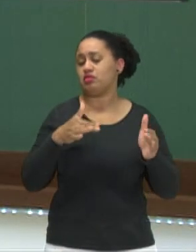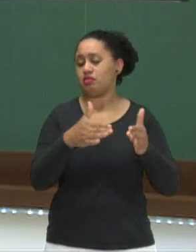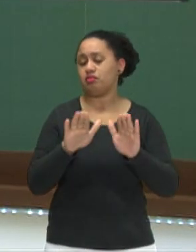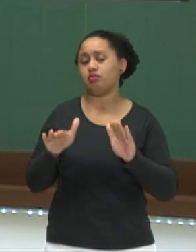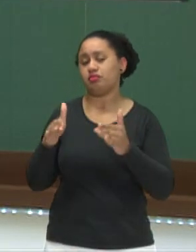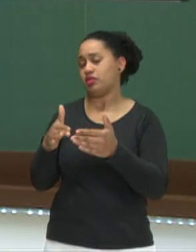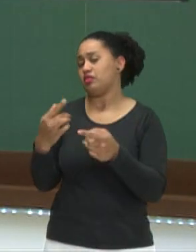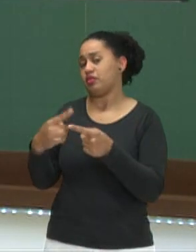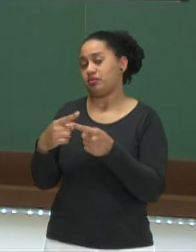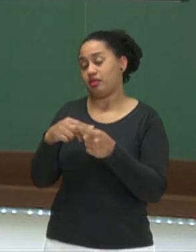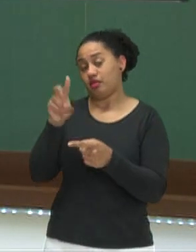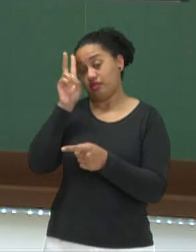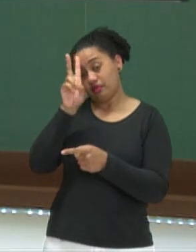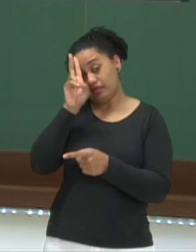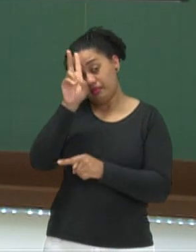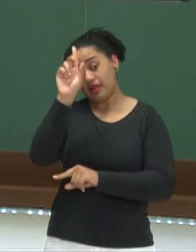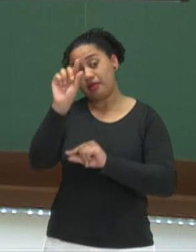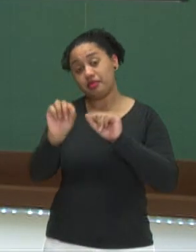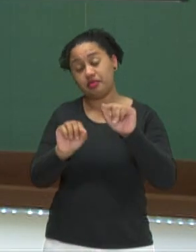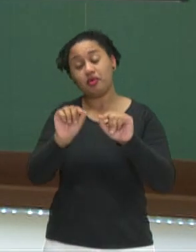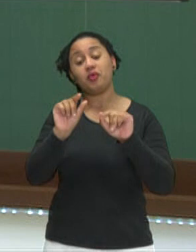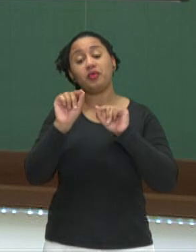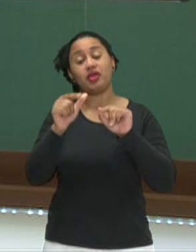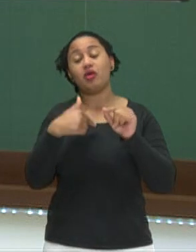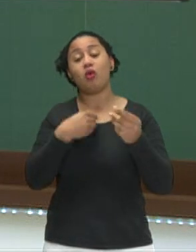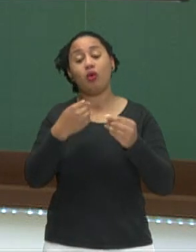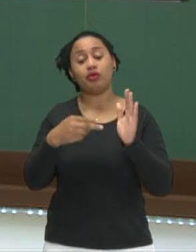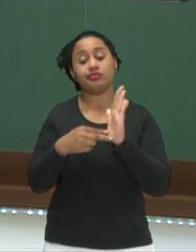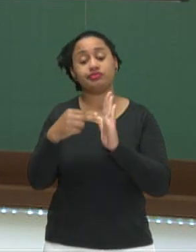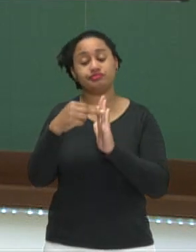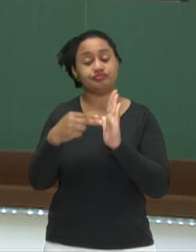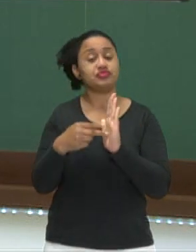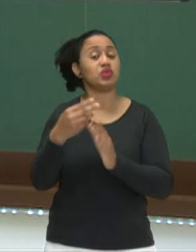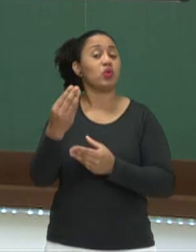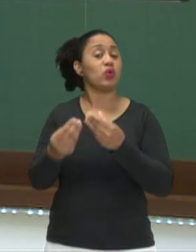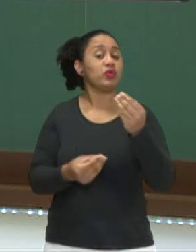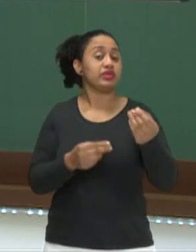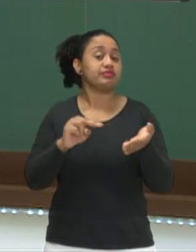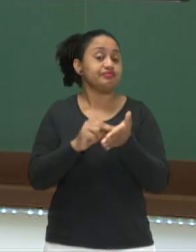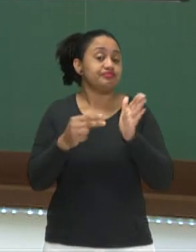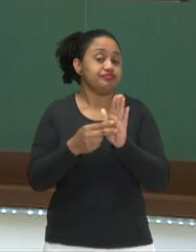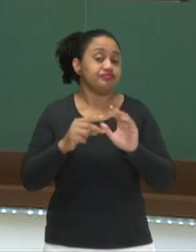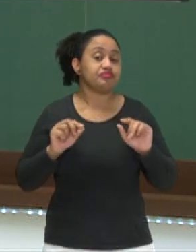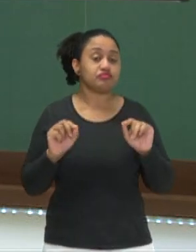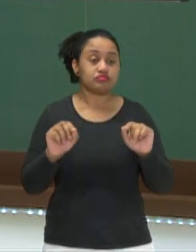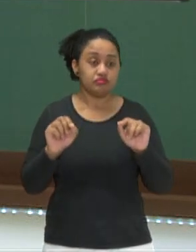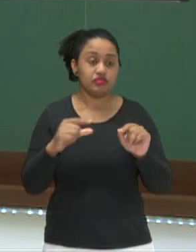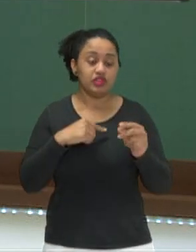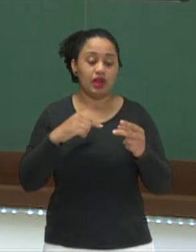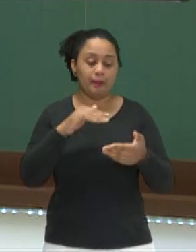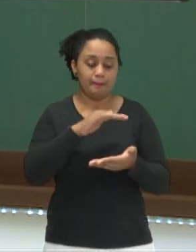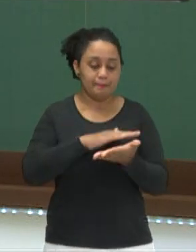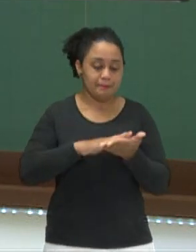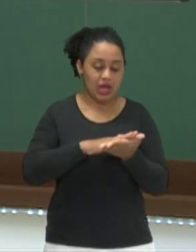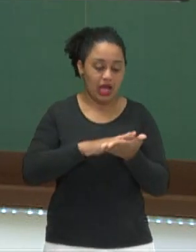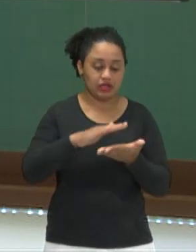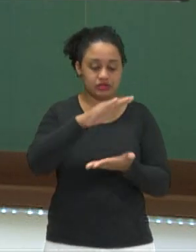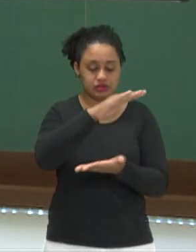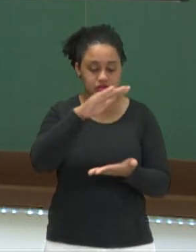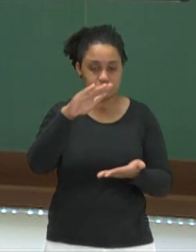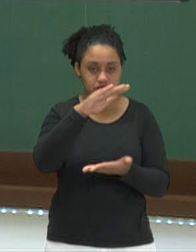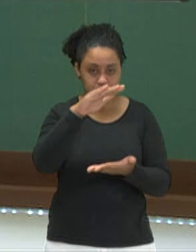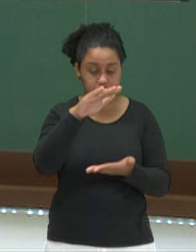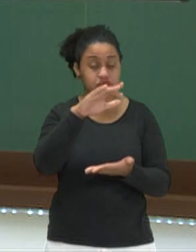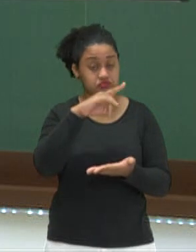particulares? Vamos relembrar primeiro como é que a gente define um prisma. Um prisma, nós vamos ter duas bases que são formadas por